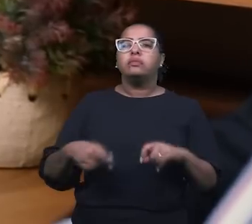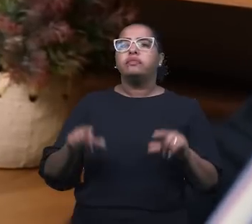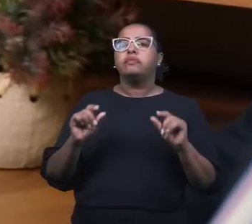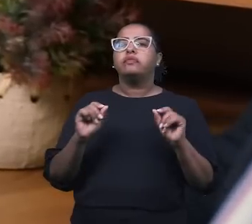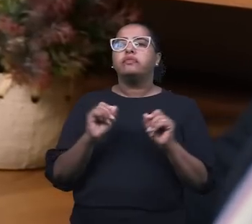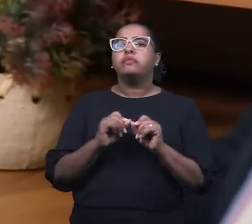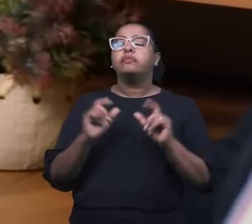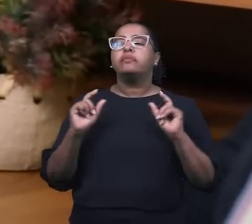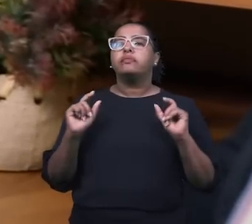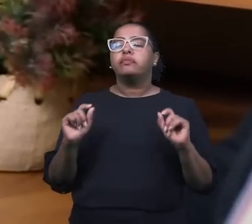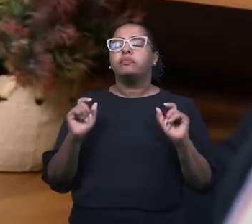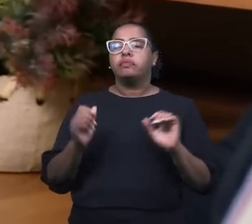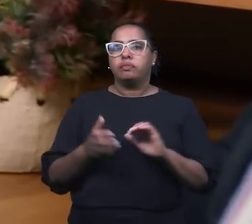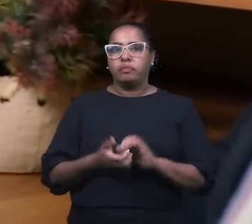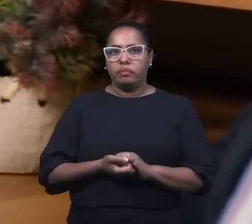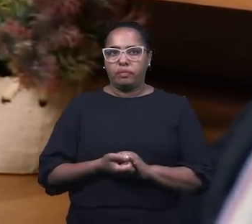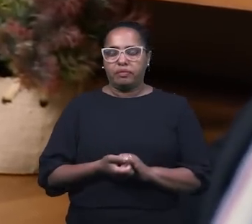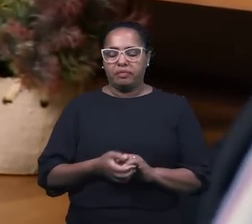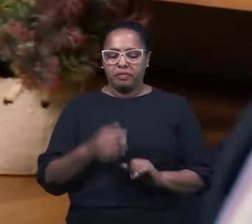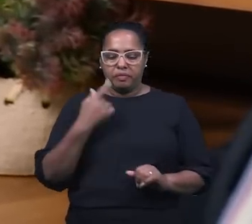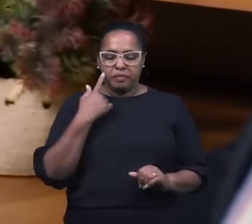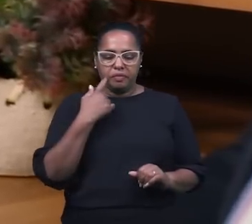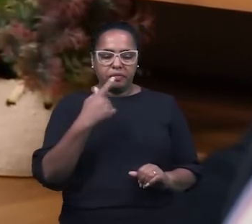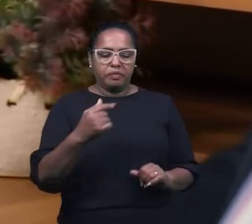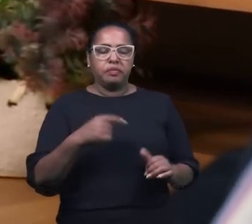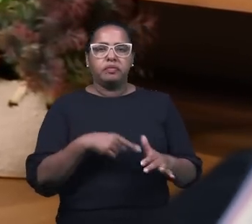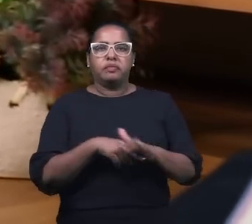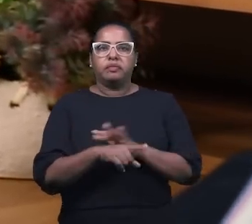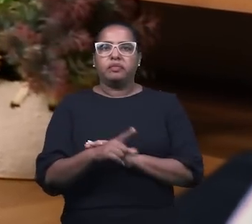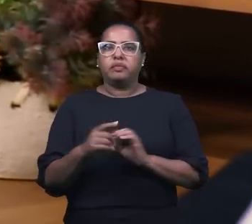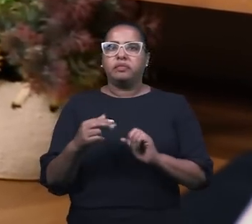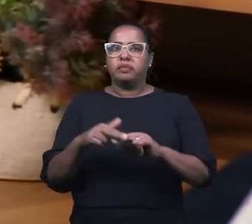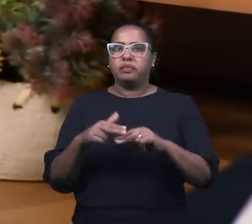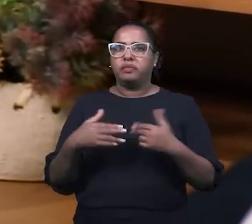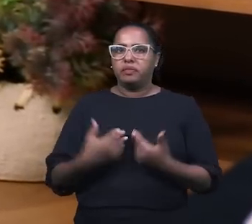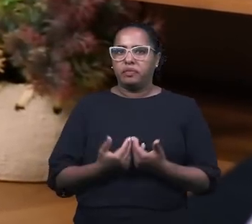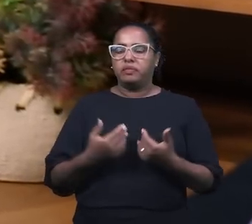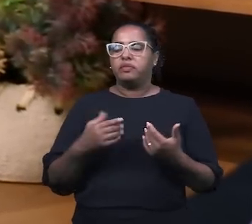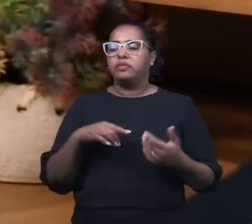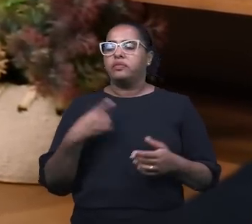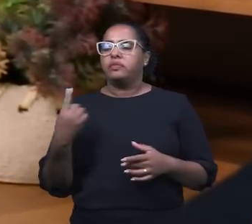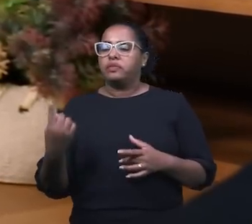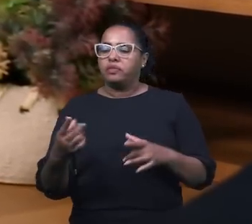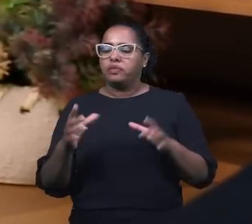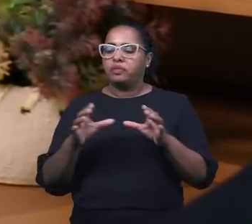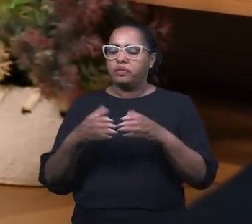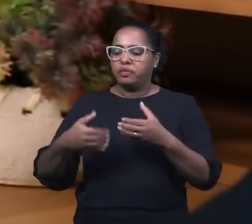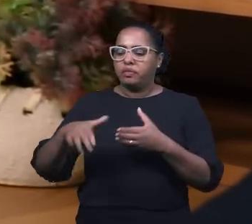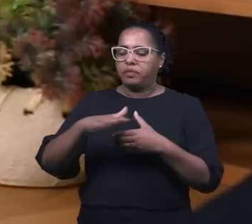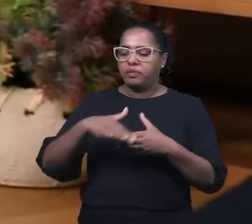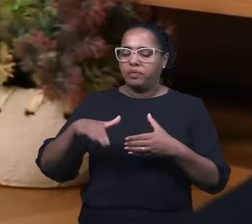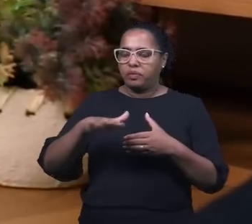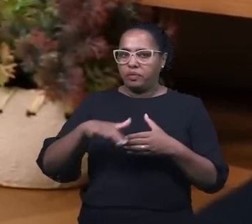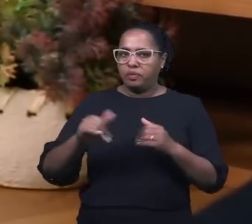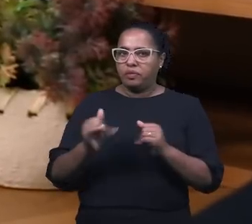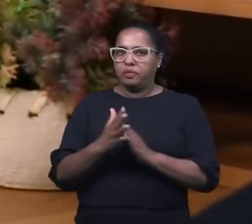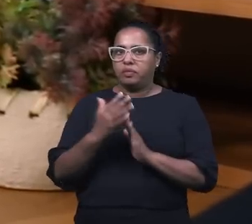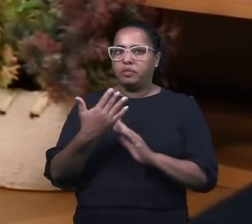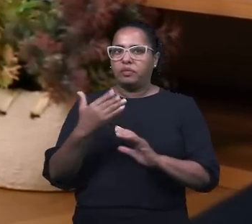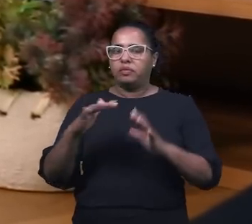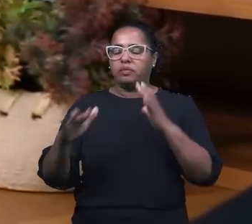fazer? É interessante a pergunta, porque nós recebemos ali no departamento de louvor